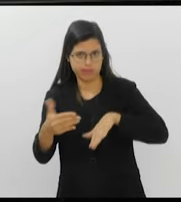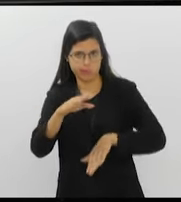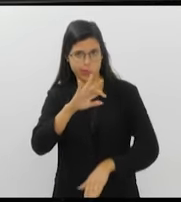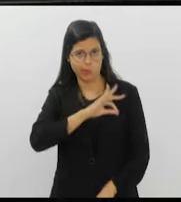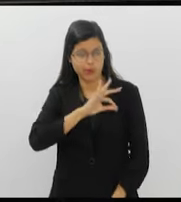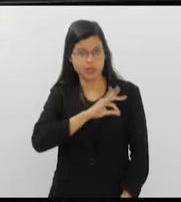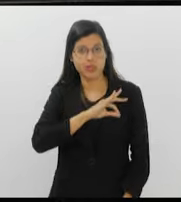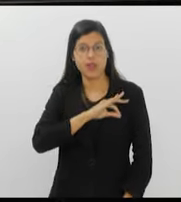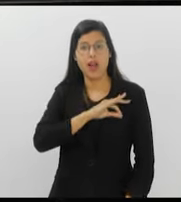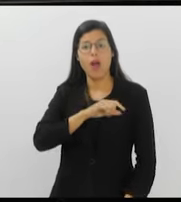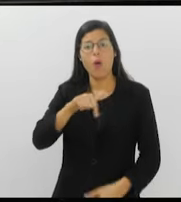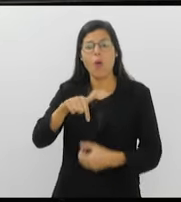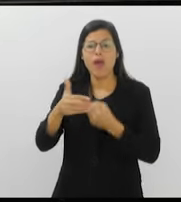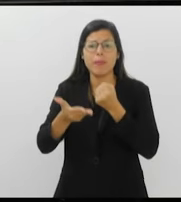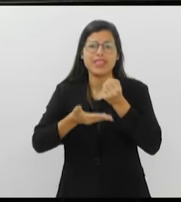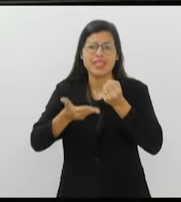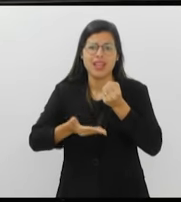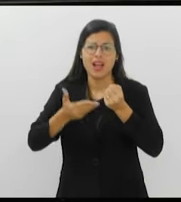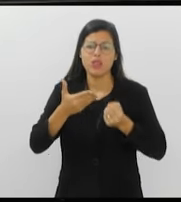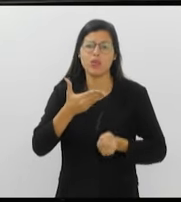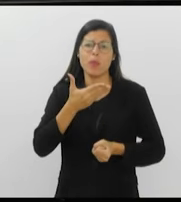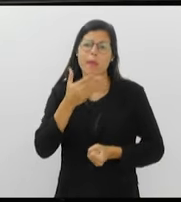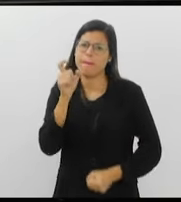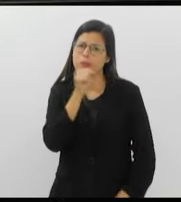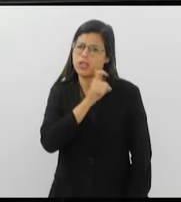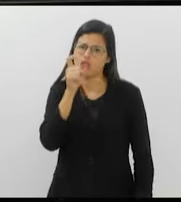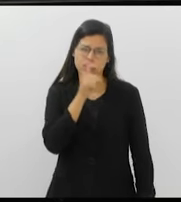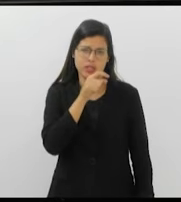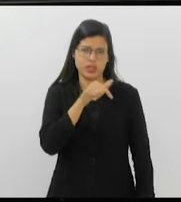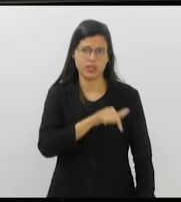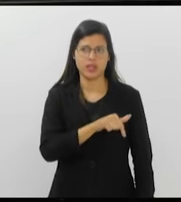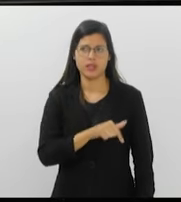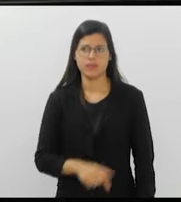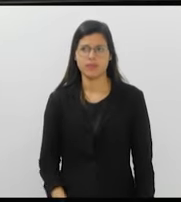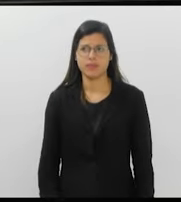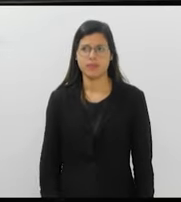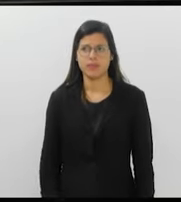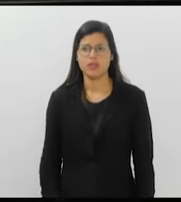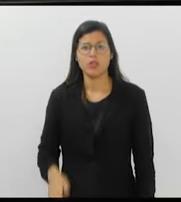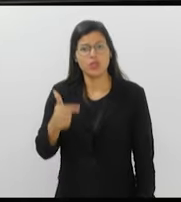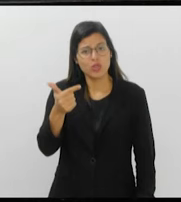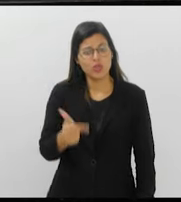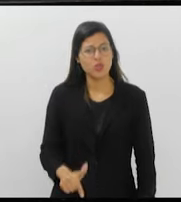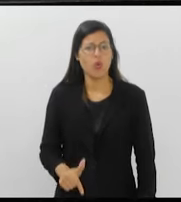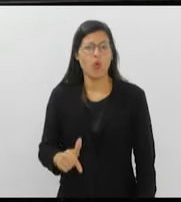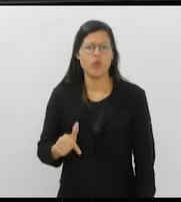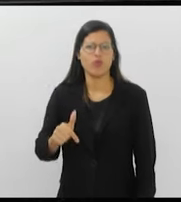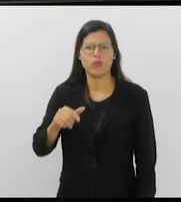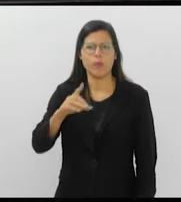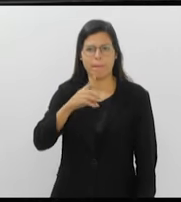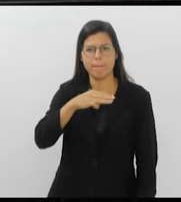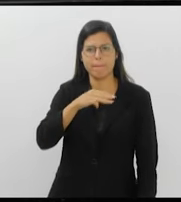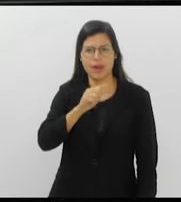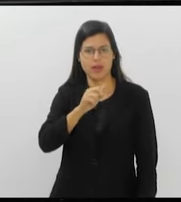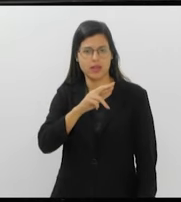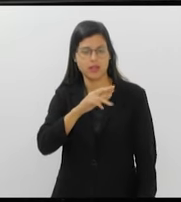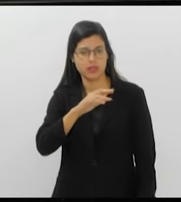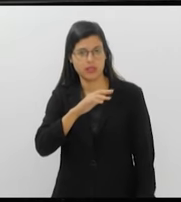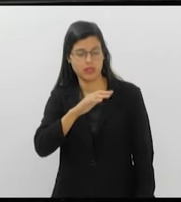baseados numa mentira, baseados, mais uma vez, Marcelo, numa